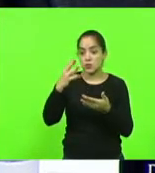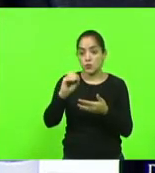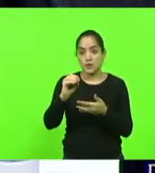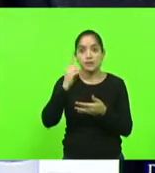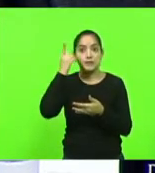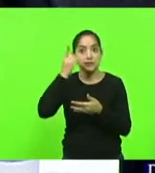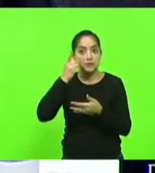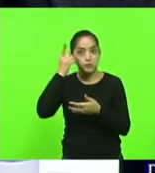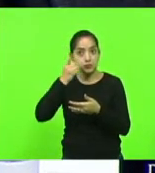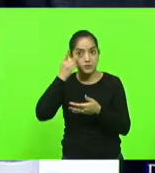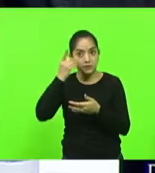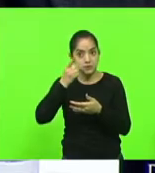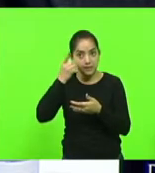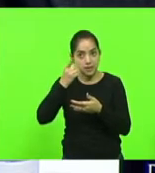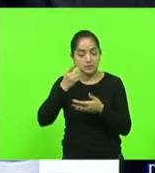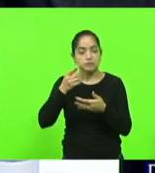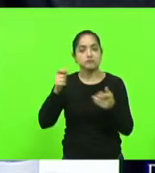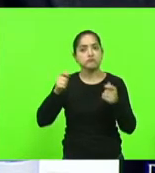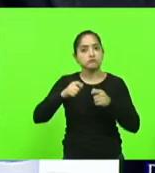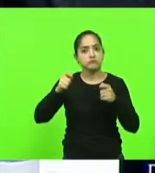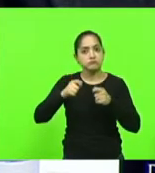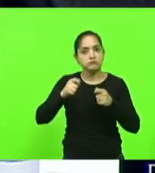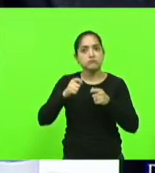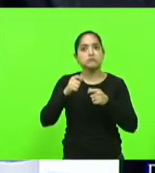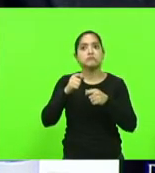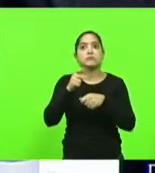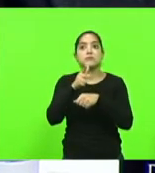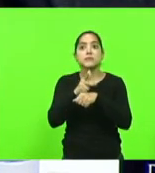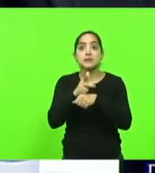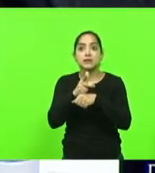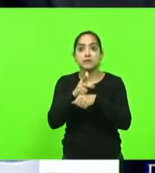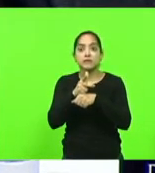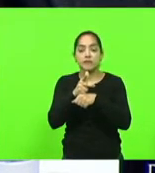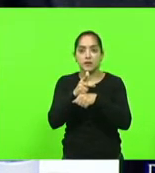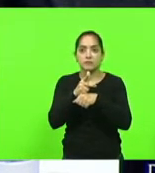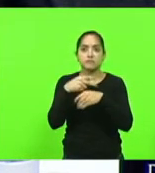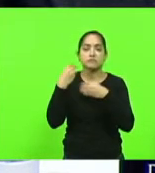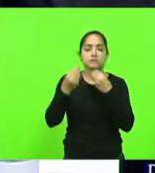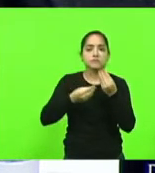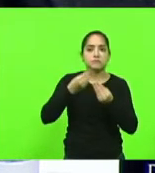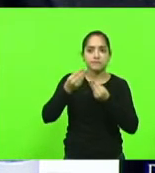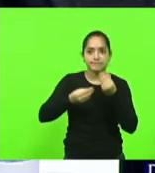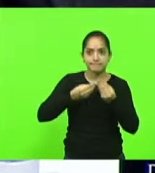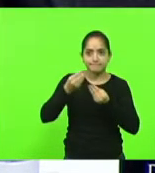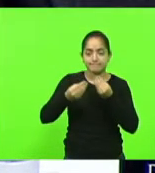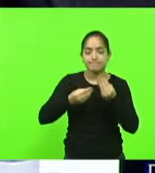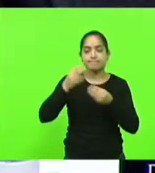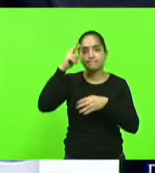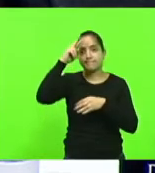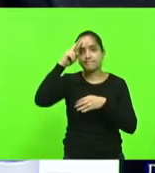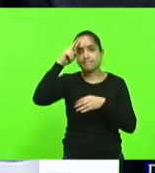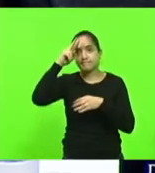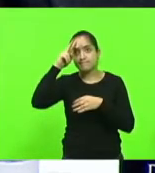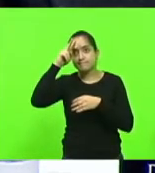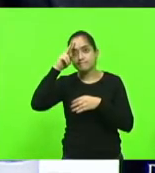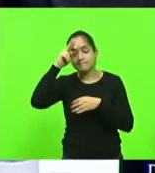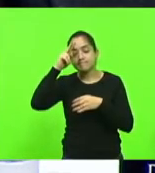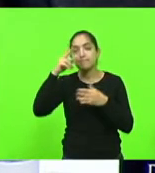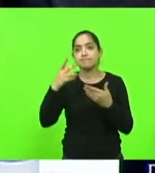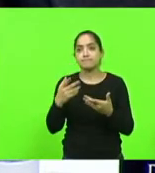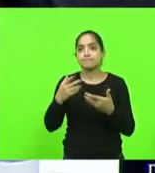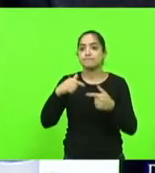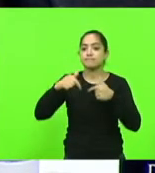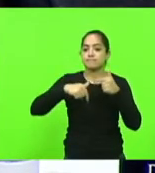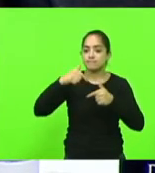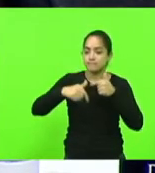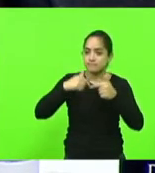deputados terão a oportunidade de gravar um pouquinho da sua história, um pouquinho das